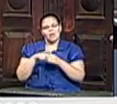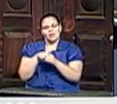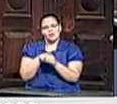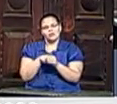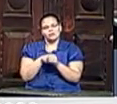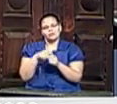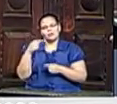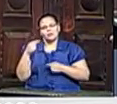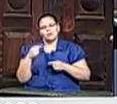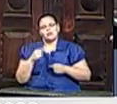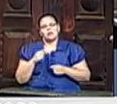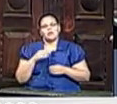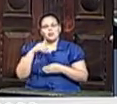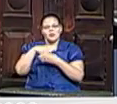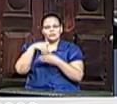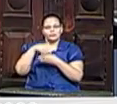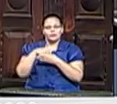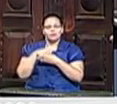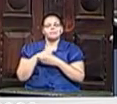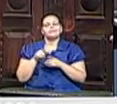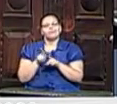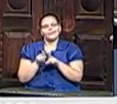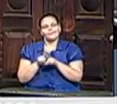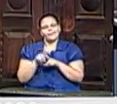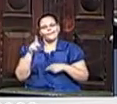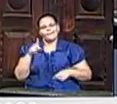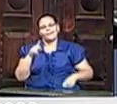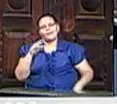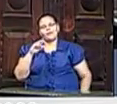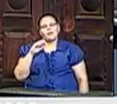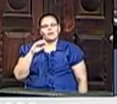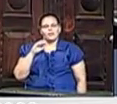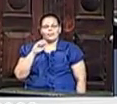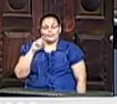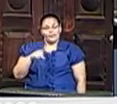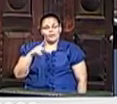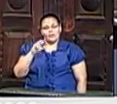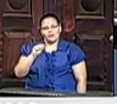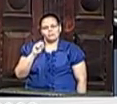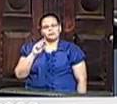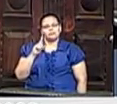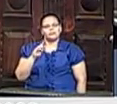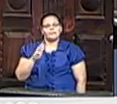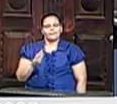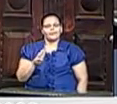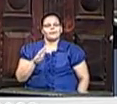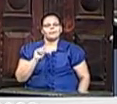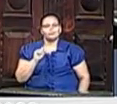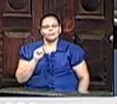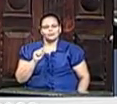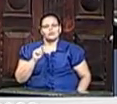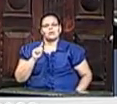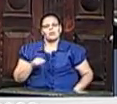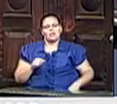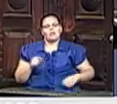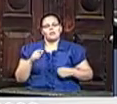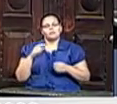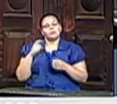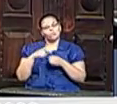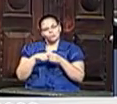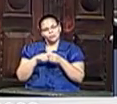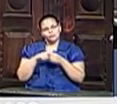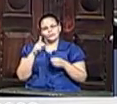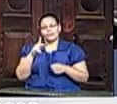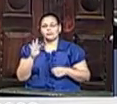isso atinge também o seu partido, o PSDB. O PSDB, por exemplo, no município de Barra do Piraí, está coligado com o PT. Então, o que eu